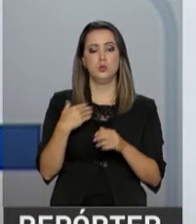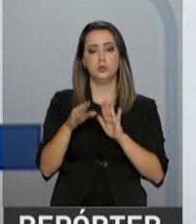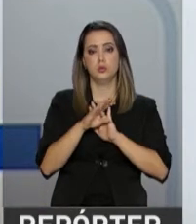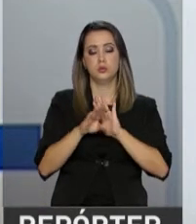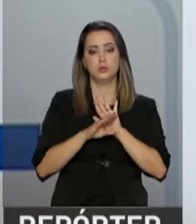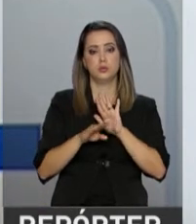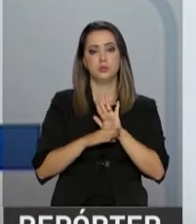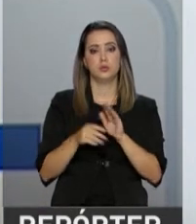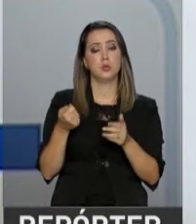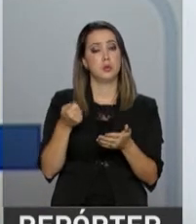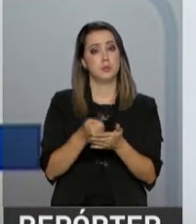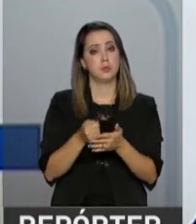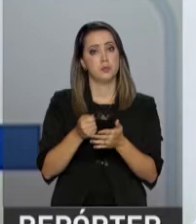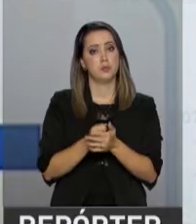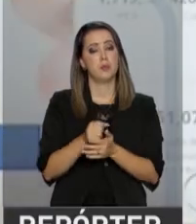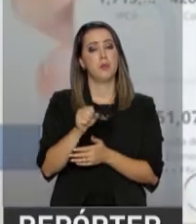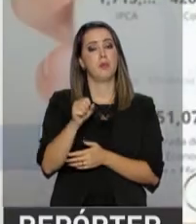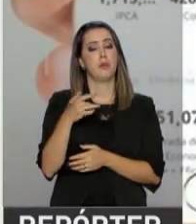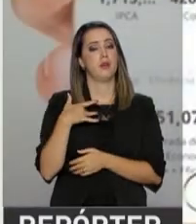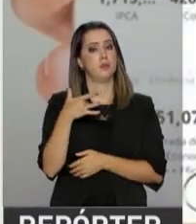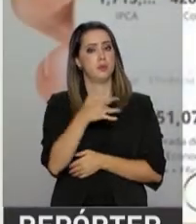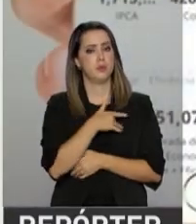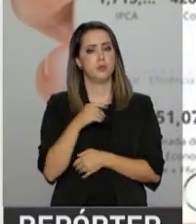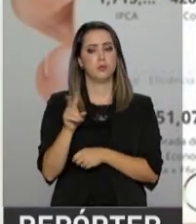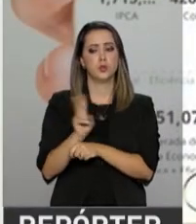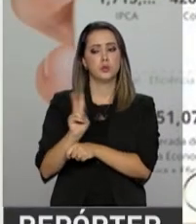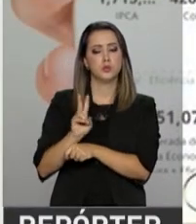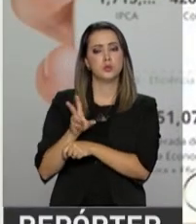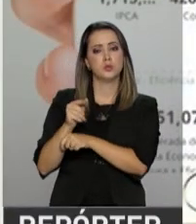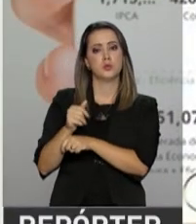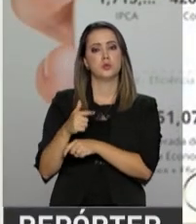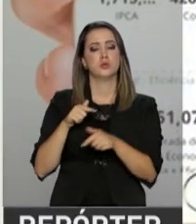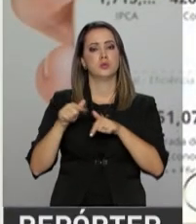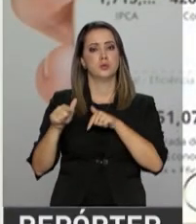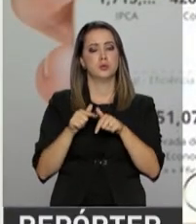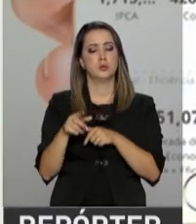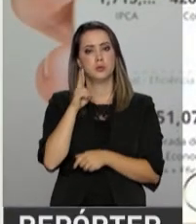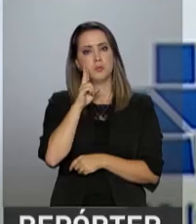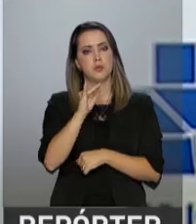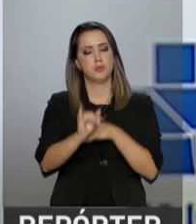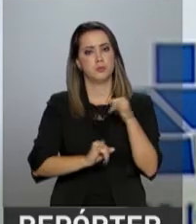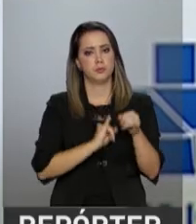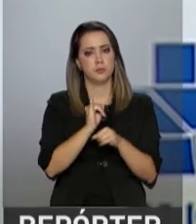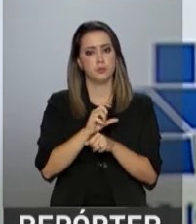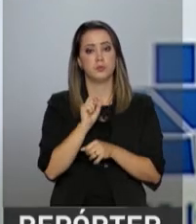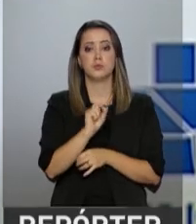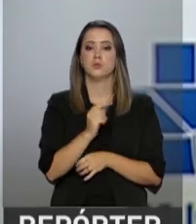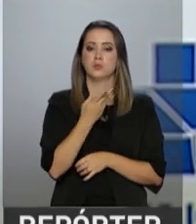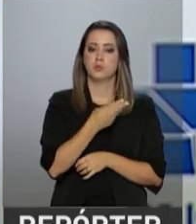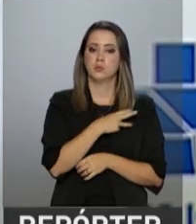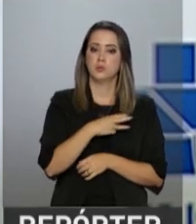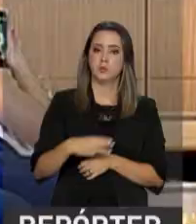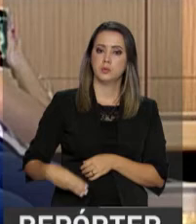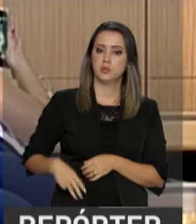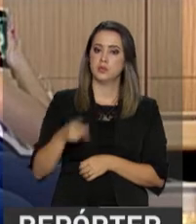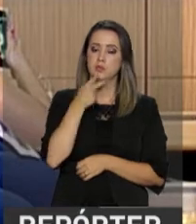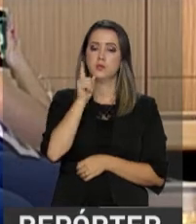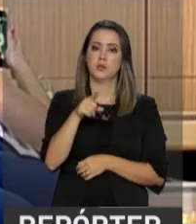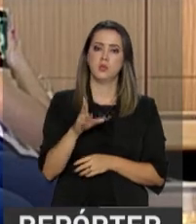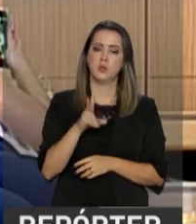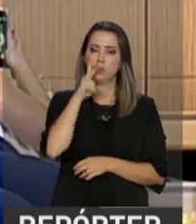vai ser possível fazer o monitoramento de todas as ações pela internet o que segundo ricardo barros